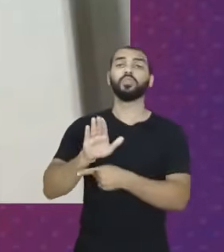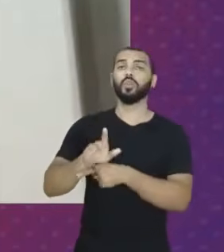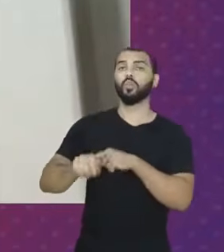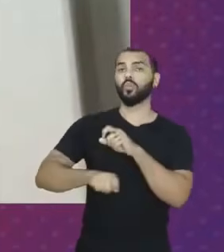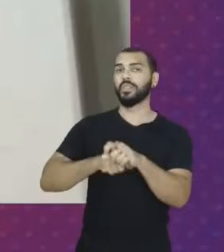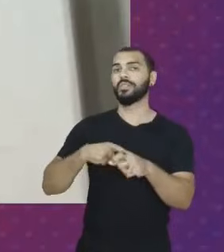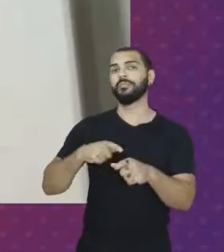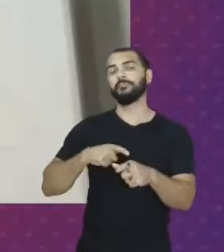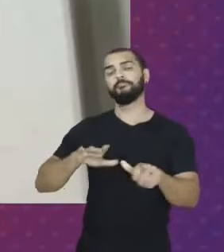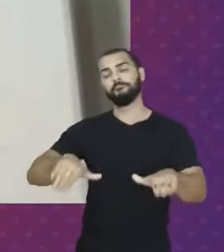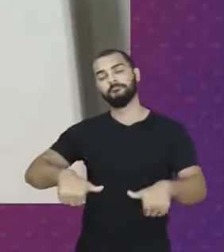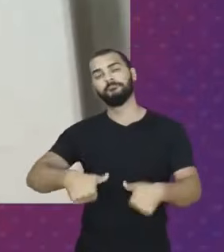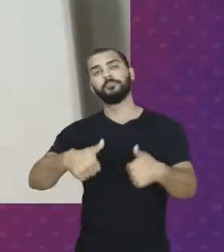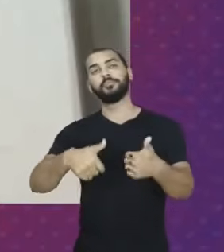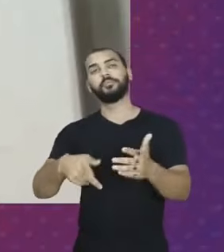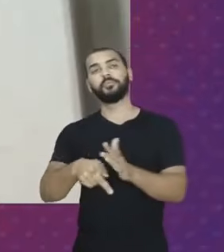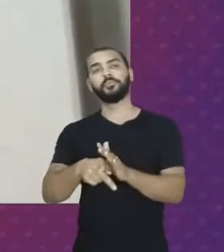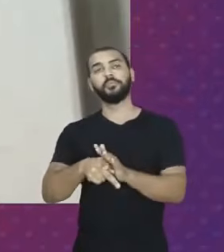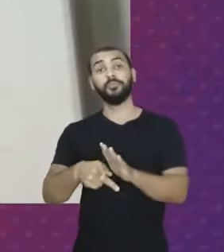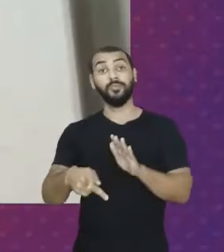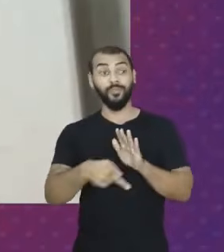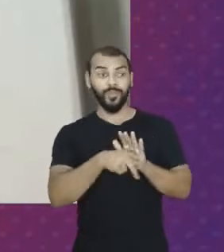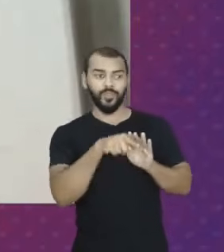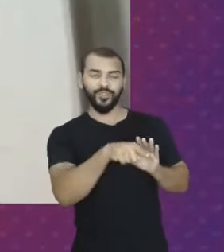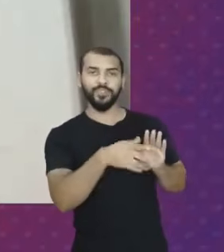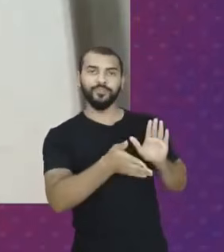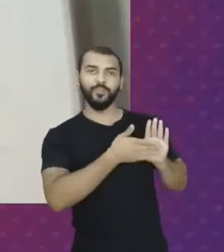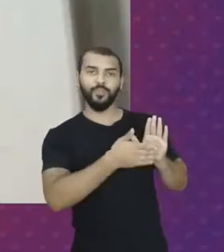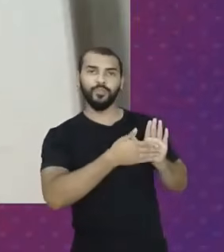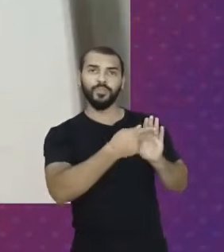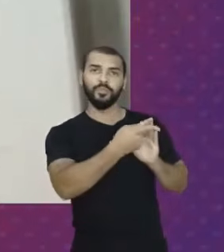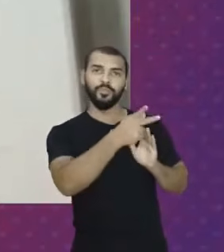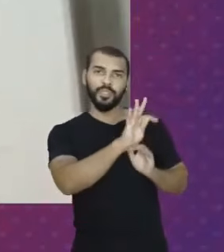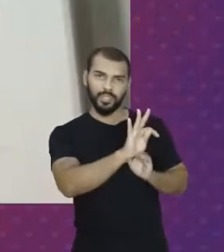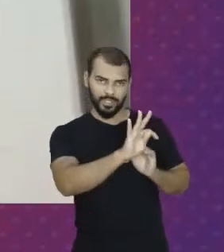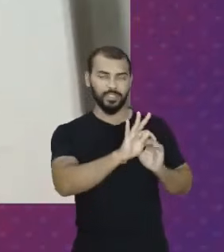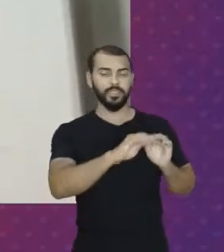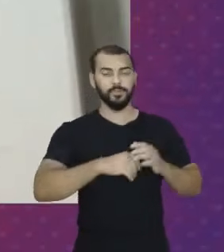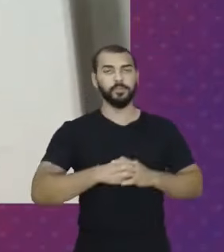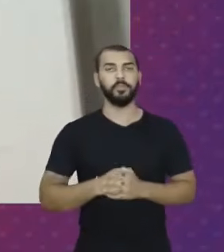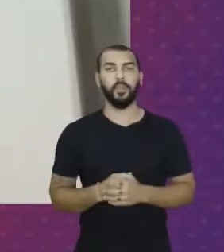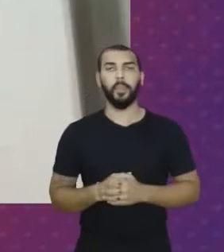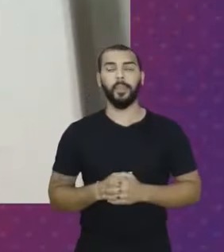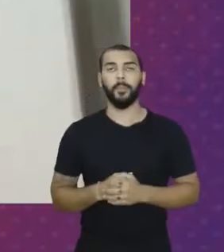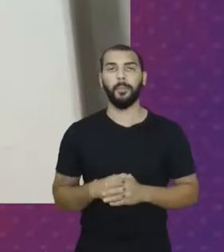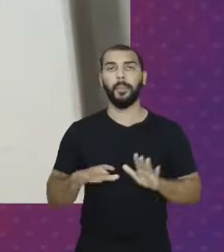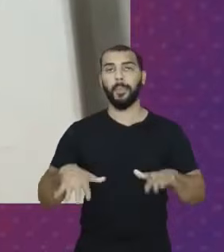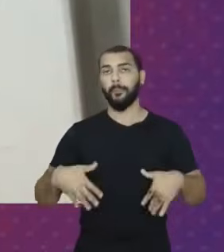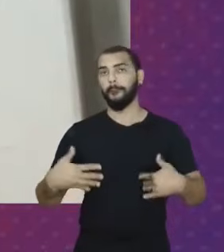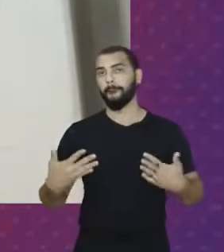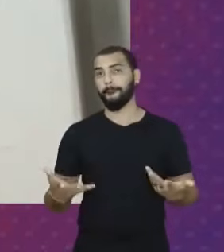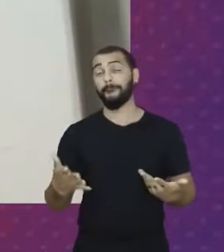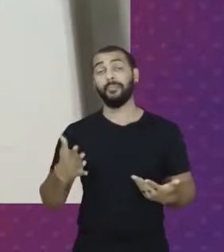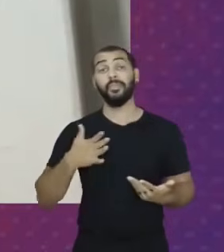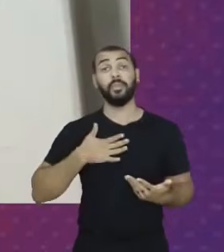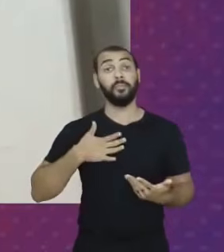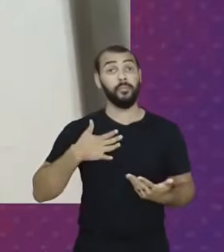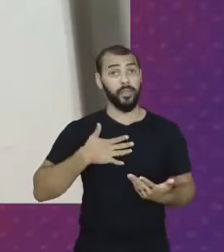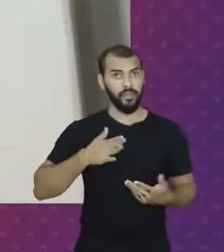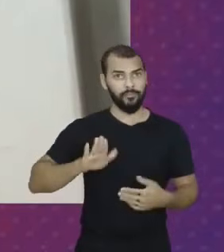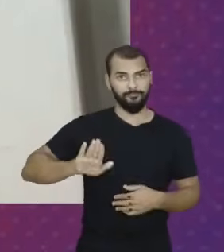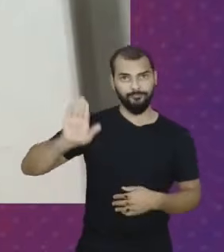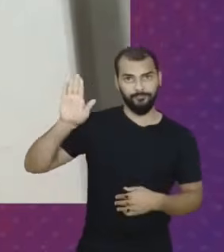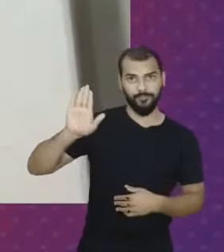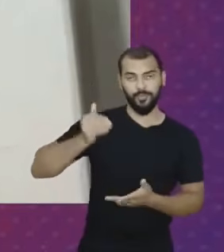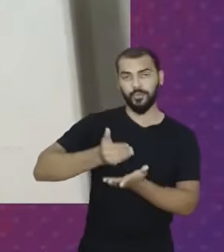é a defesa do nosso partido, Partido dos Trabalhadores e das Trabalhadoras. Eu me candidatei pela primeira vez